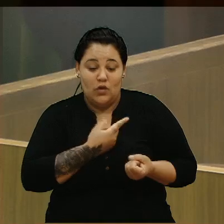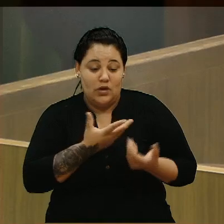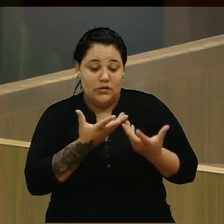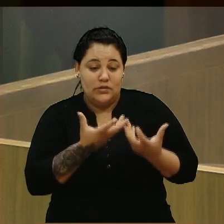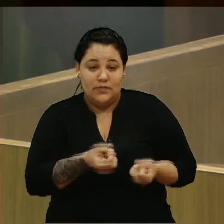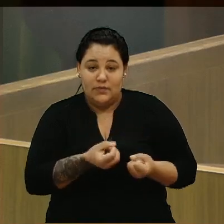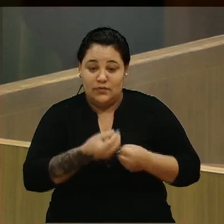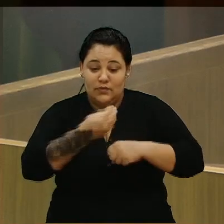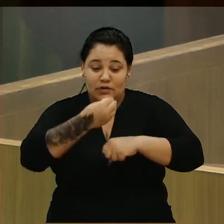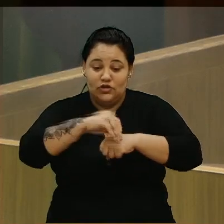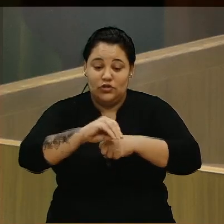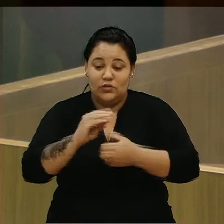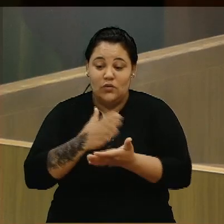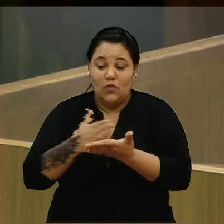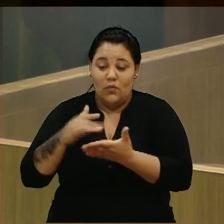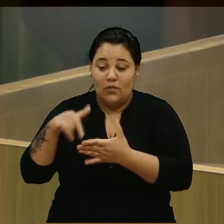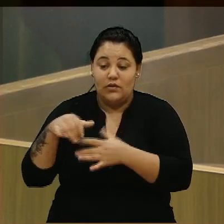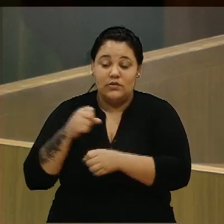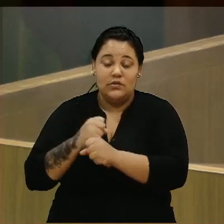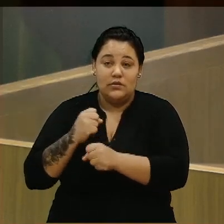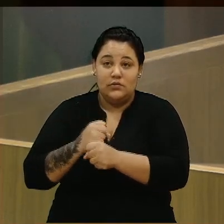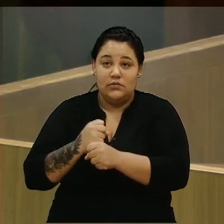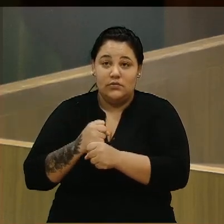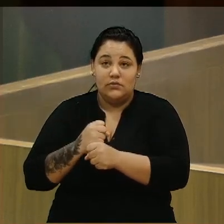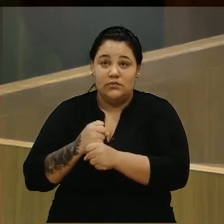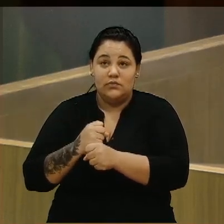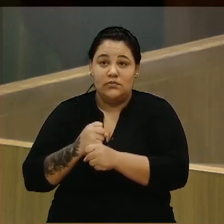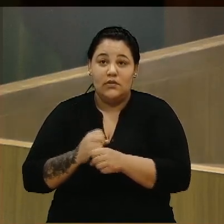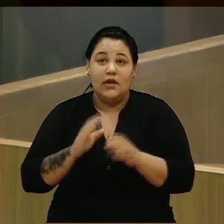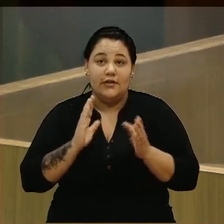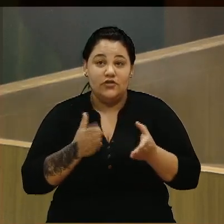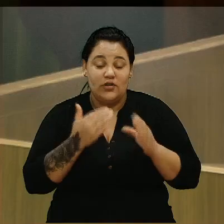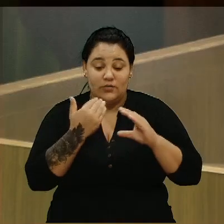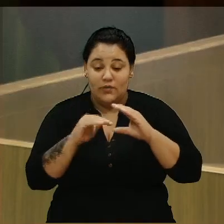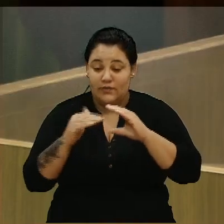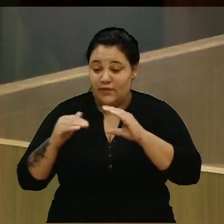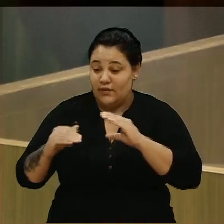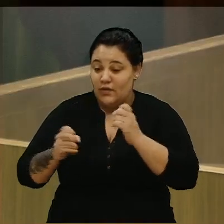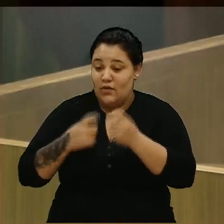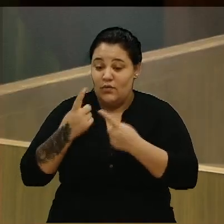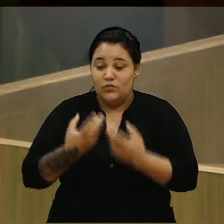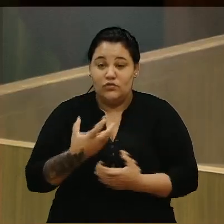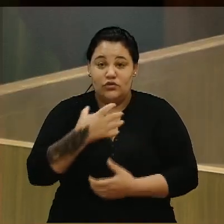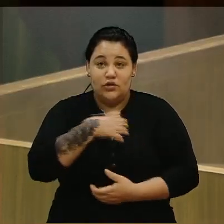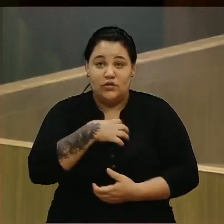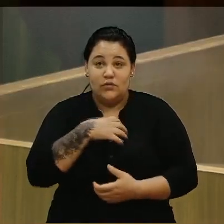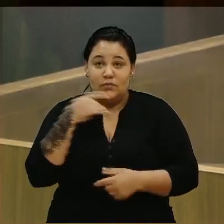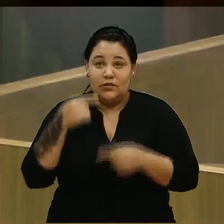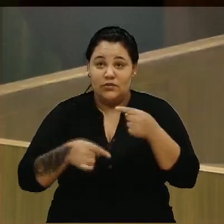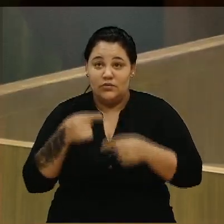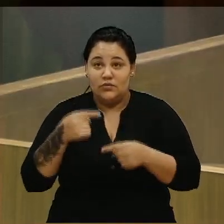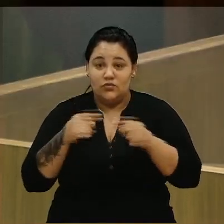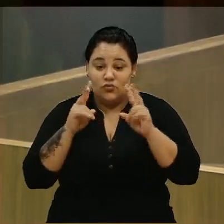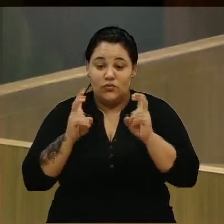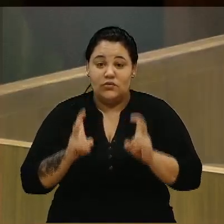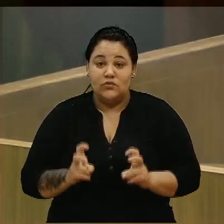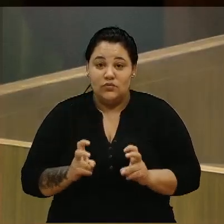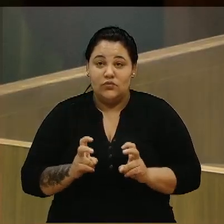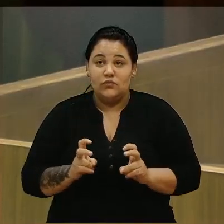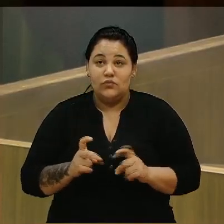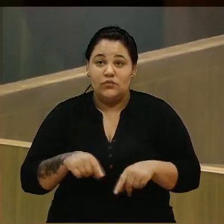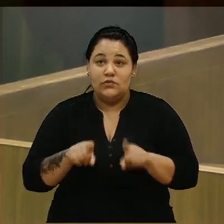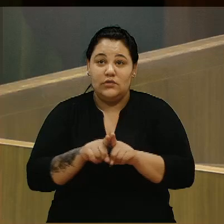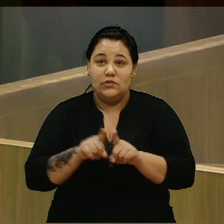início desse ano e aí já estamos encaminhando formas para discutir esse tema e também a partir do